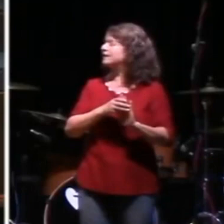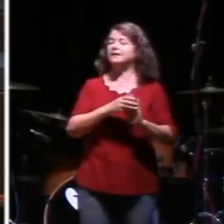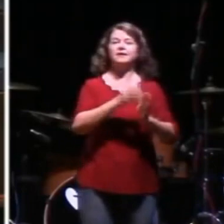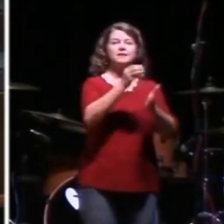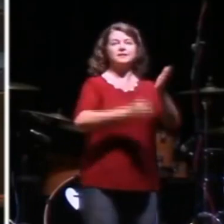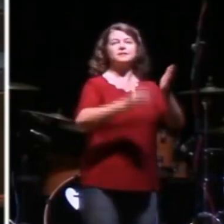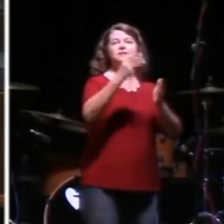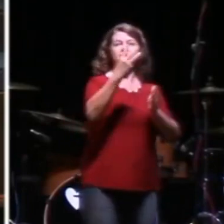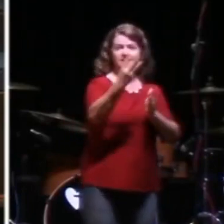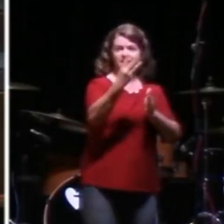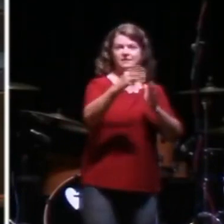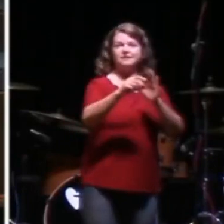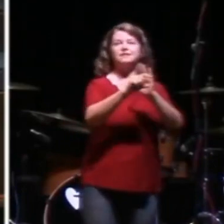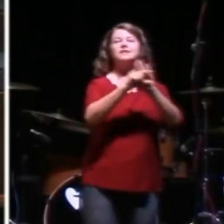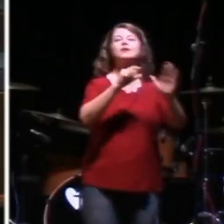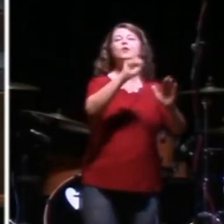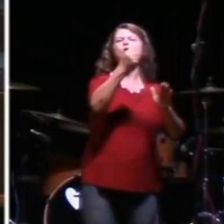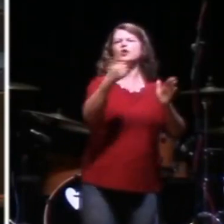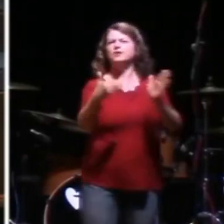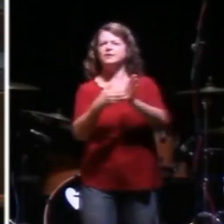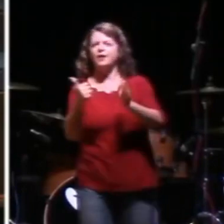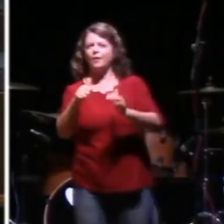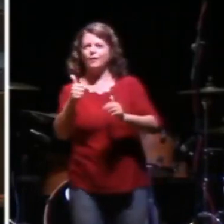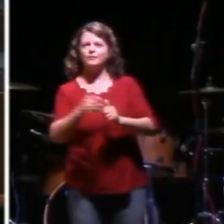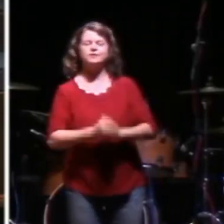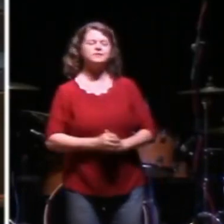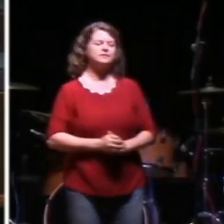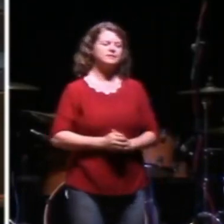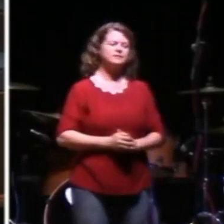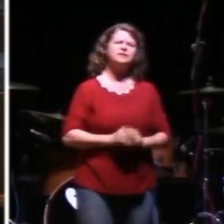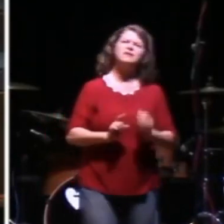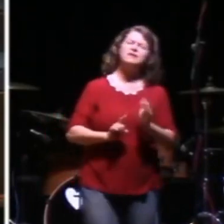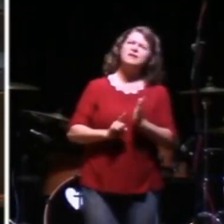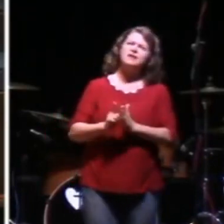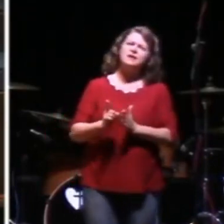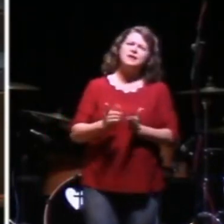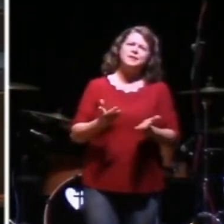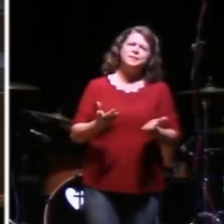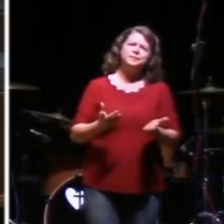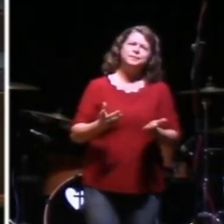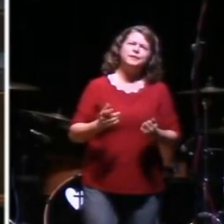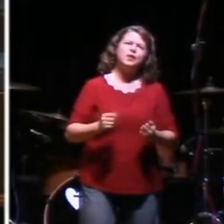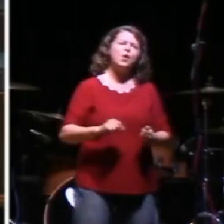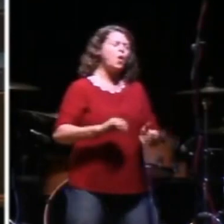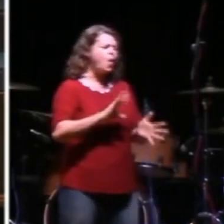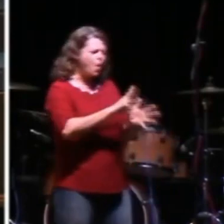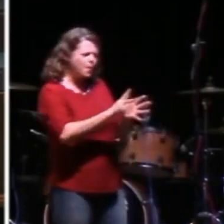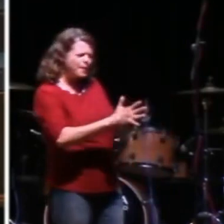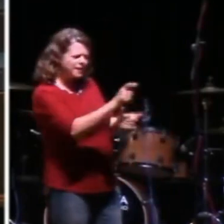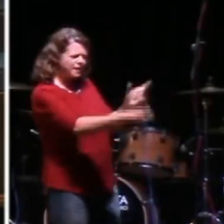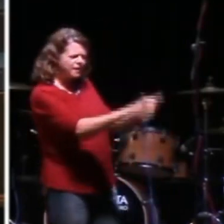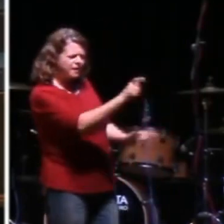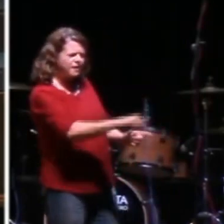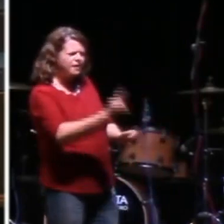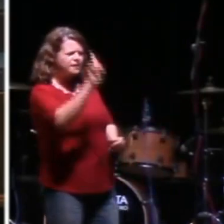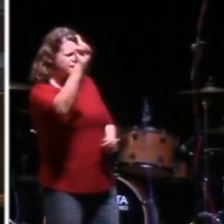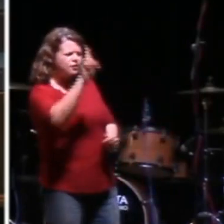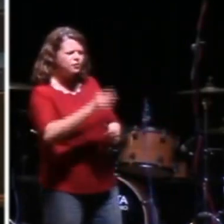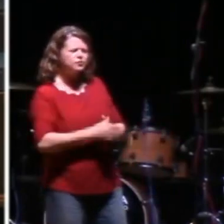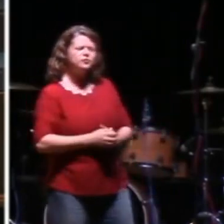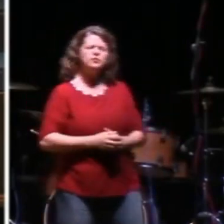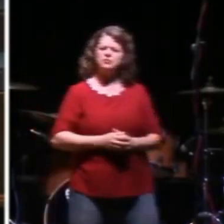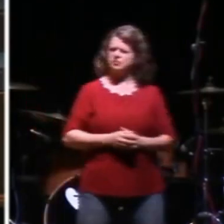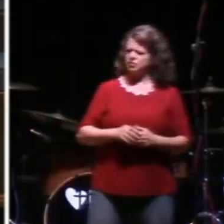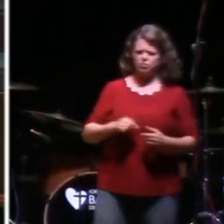vós me perguntar assim que me roubais nos dízimos e nas ofertas do senhor com maldição